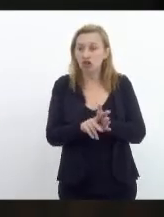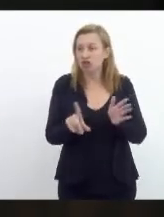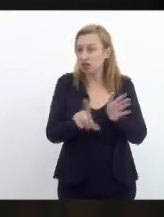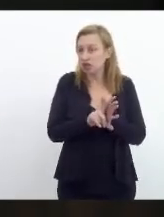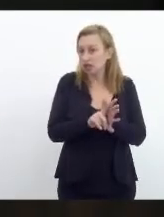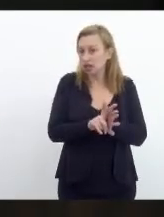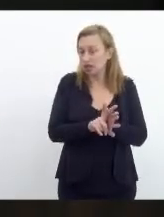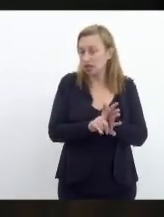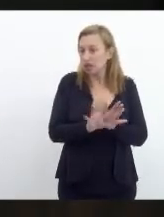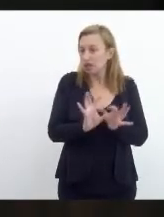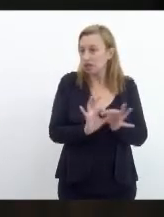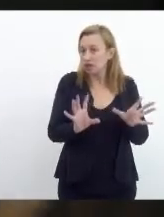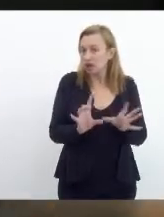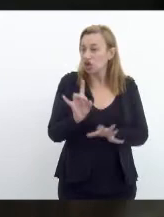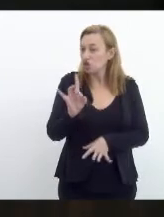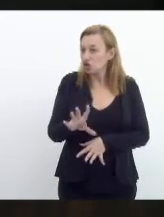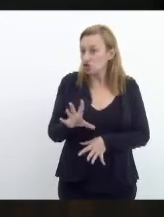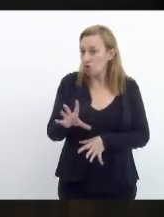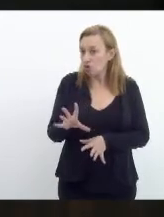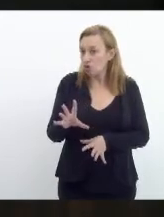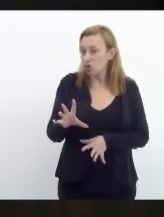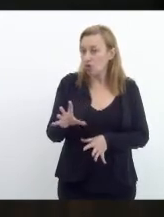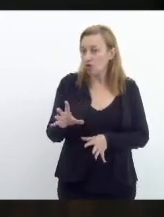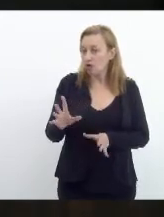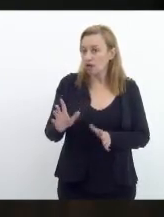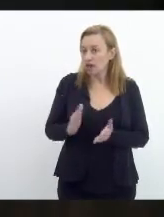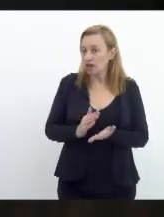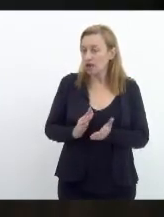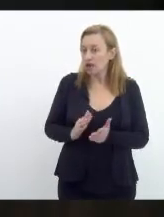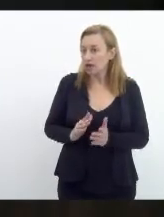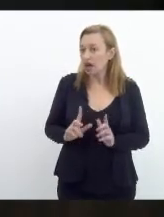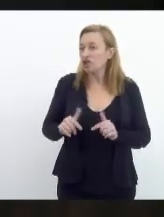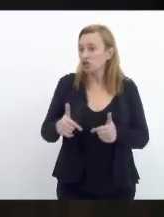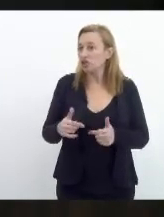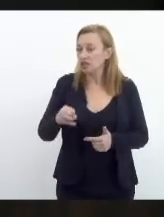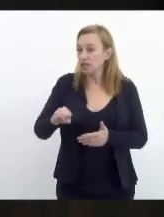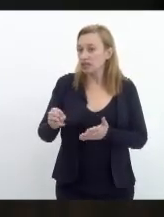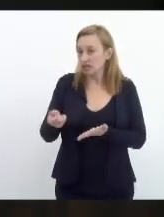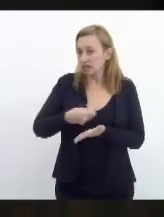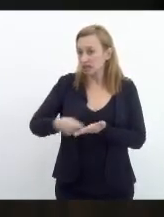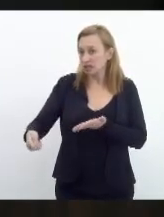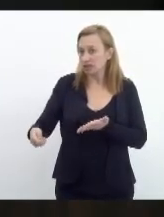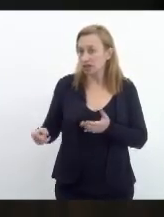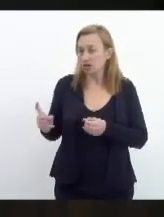determinativo, só vai entrar em vigor se assinar o convênio com o CONFAS. Entendeu?